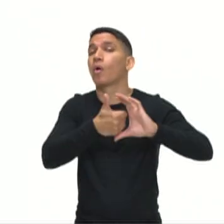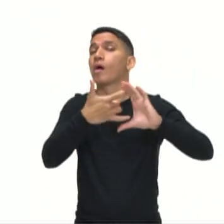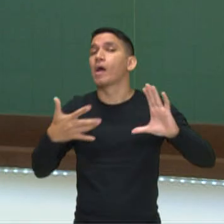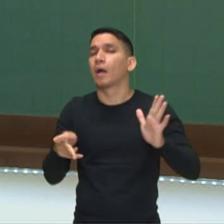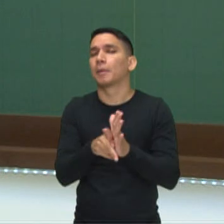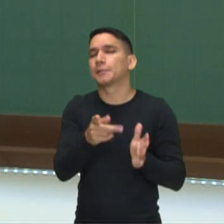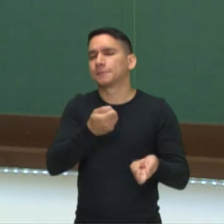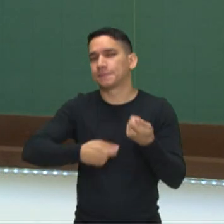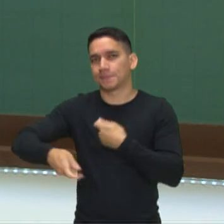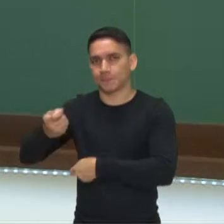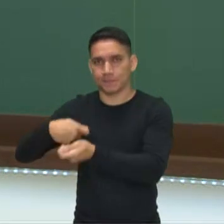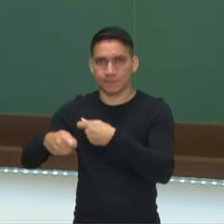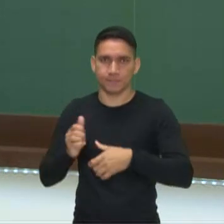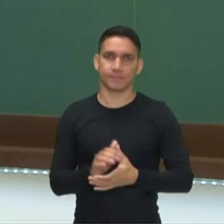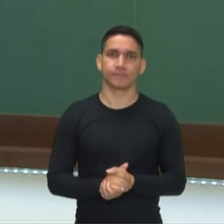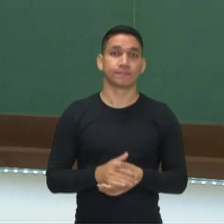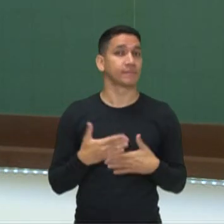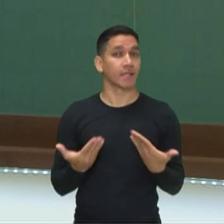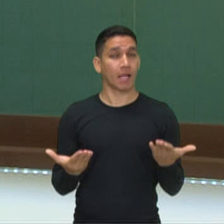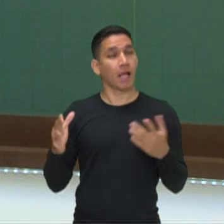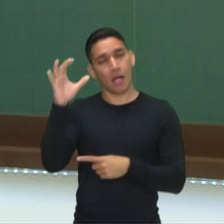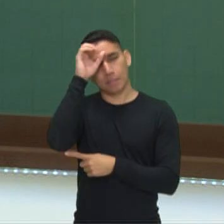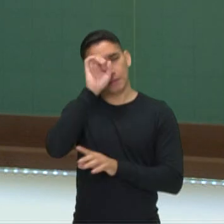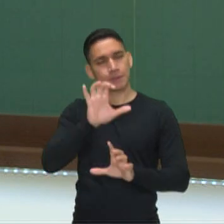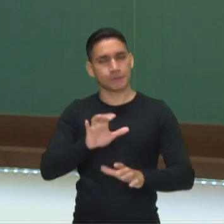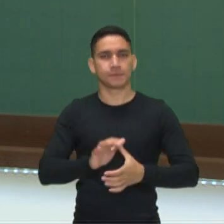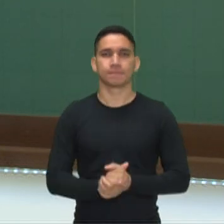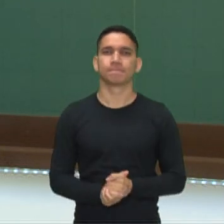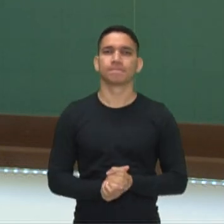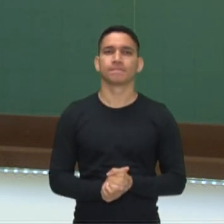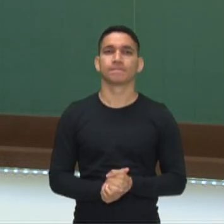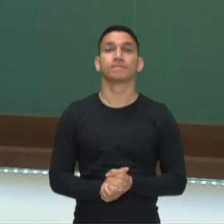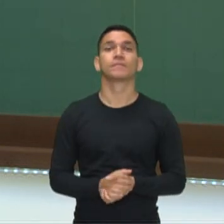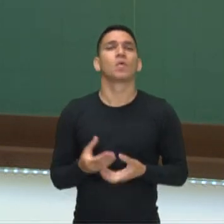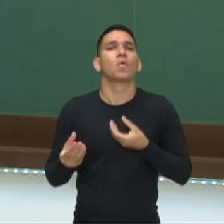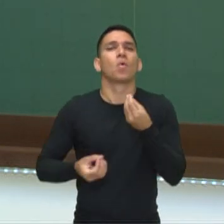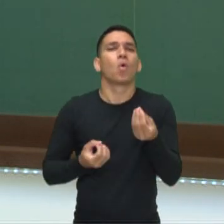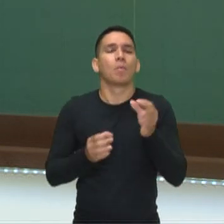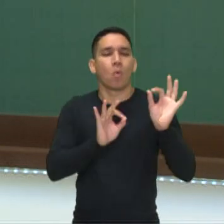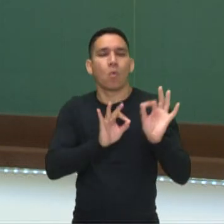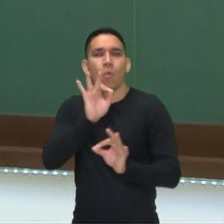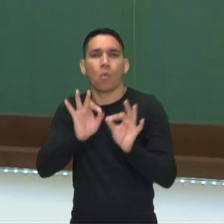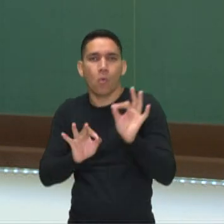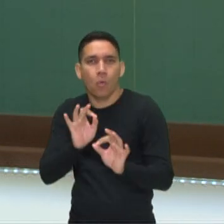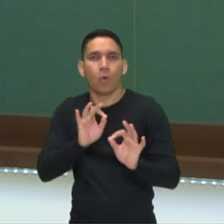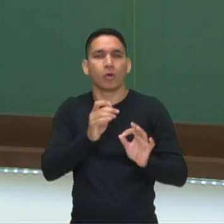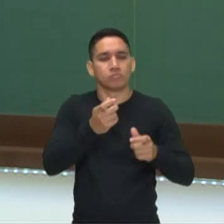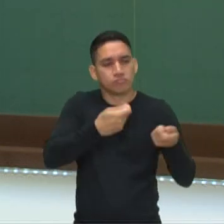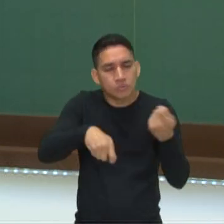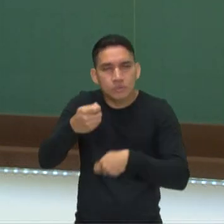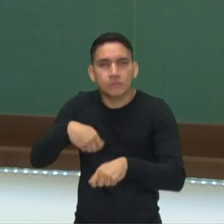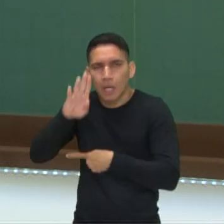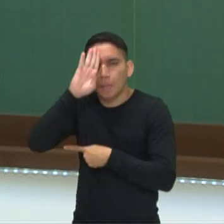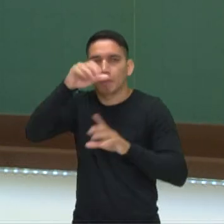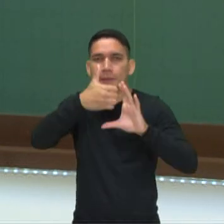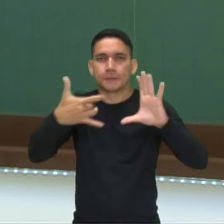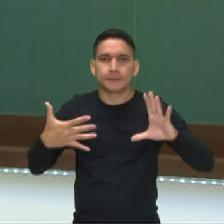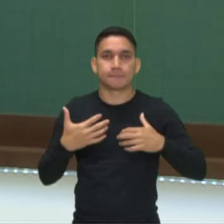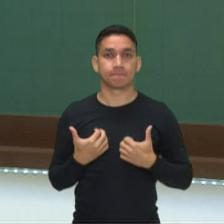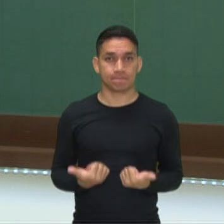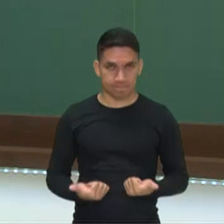do mercantilismo. Então, foi isso que nós vimos nessa aula de hoje. Como se organizou o mercantilismo e as principais